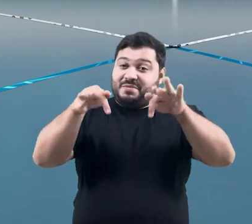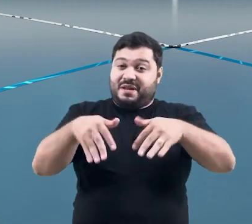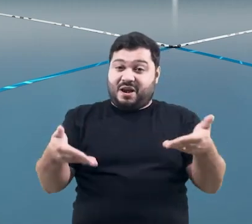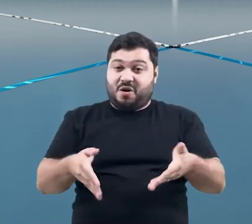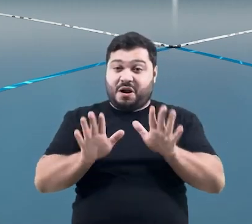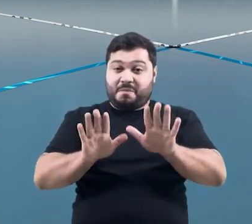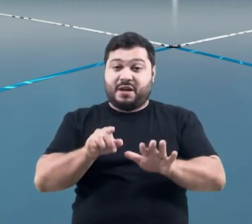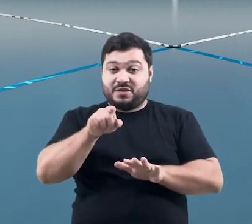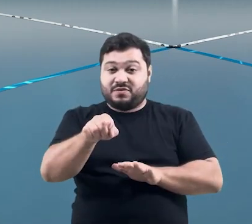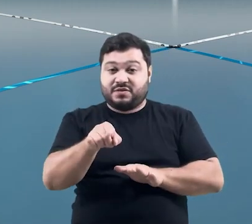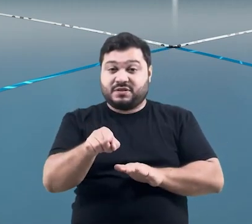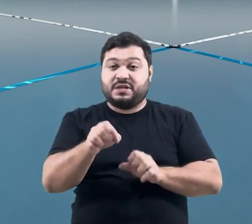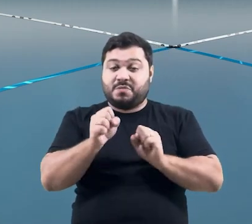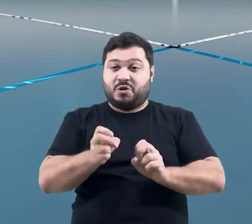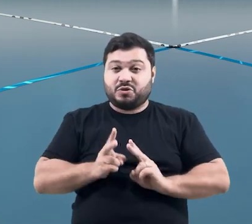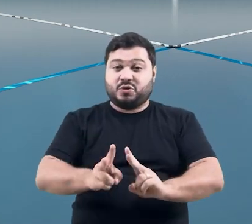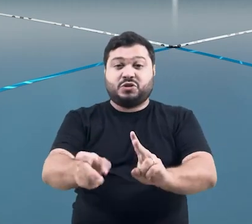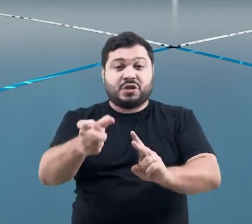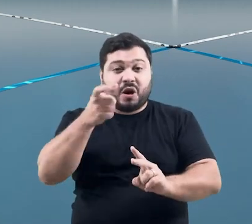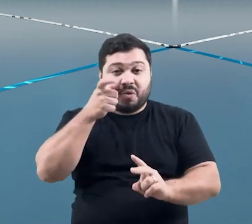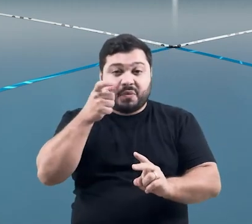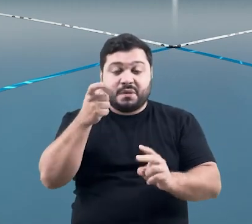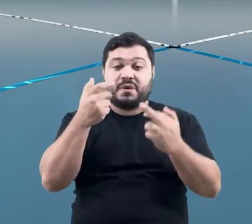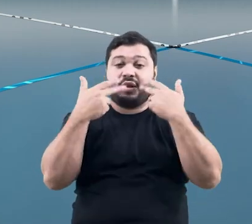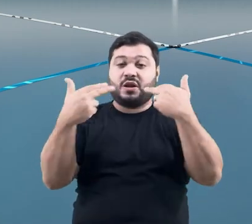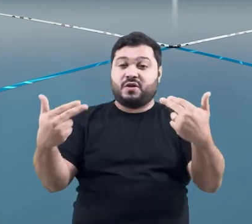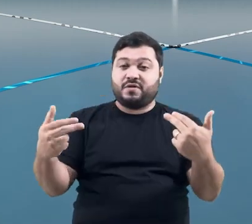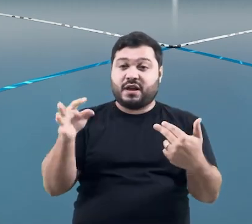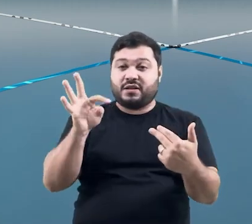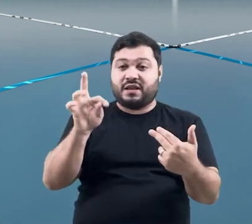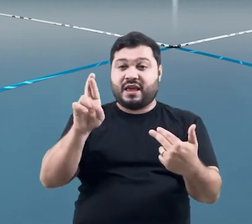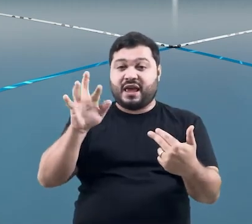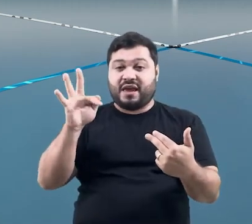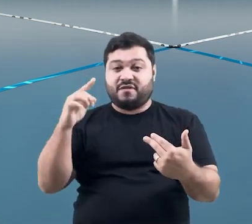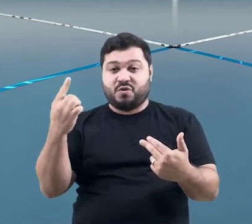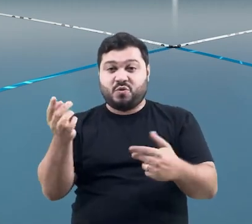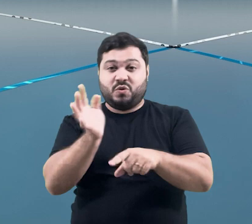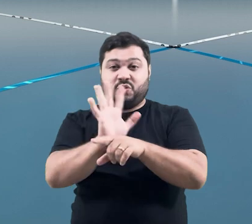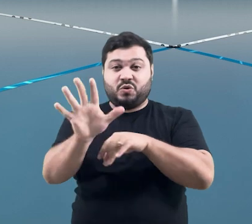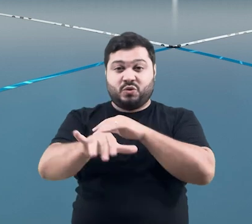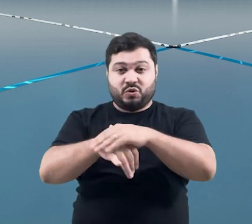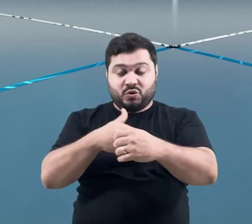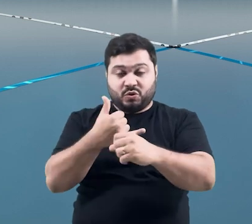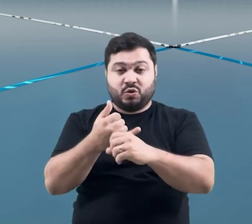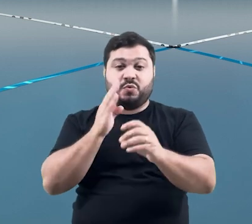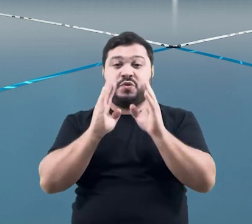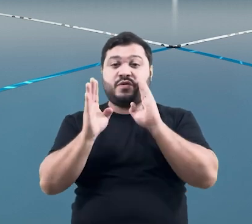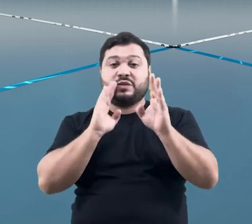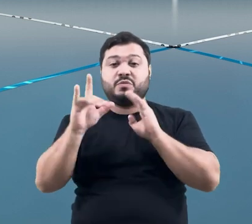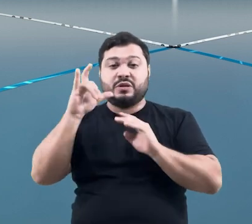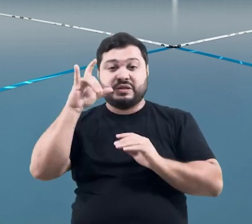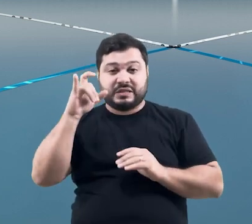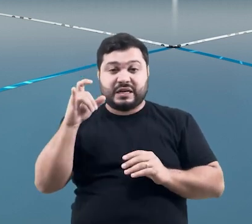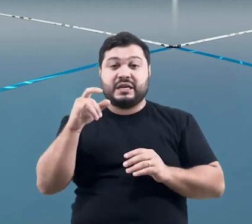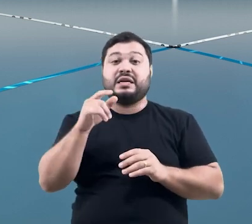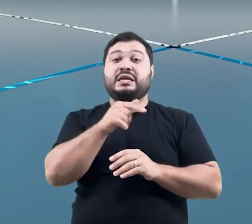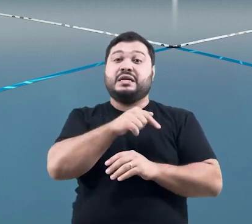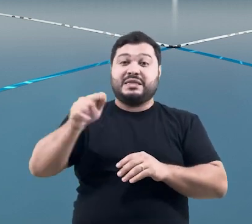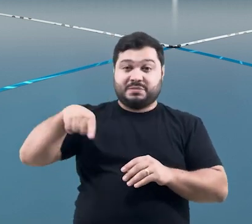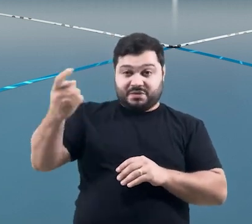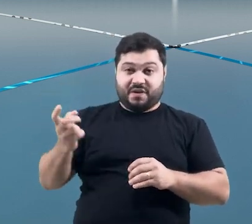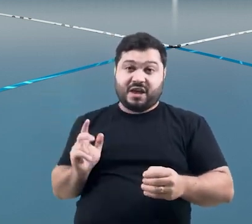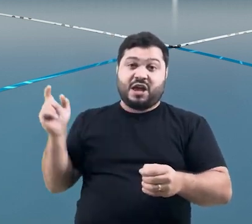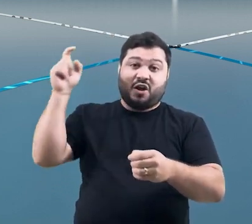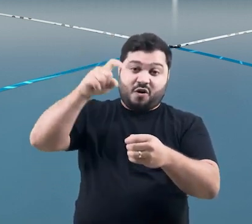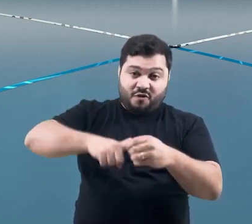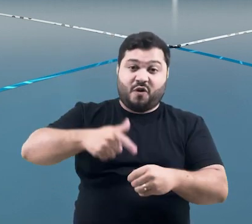Essa edição termina agora, mas você pode continuar acompanhando as novidades do TRF1 no YouTube, no Facebook e no Instagram.